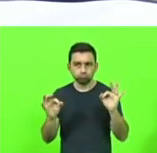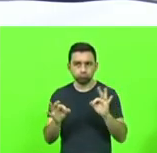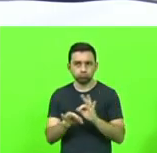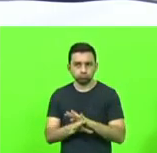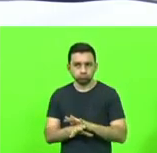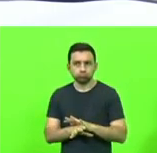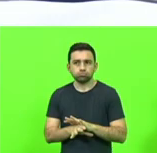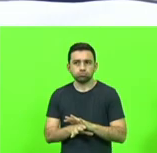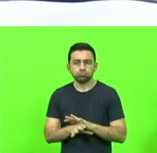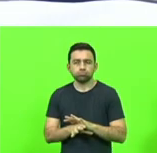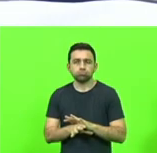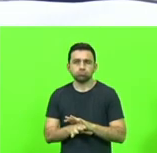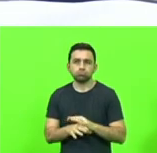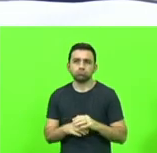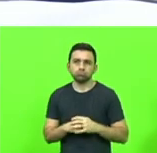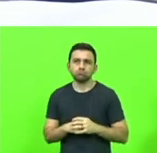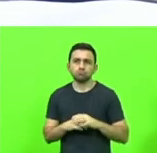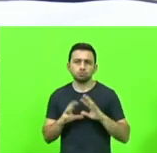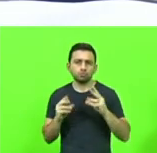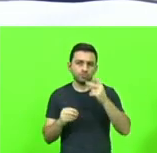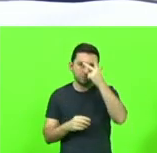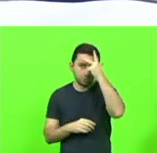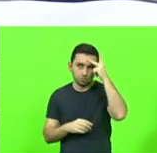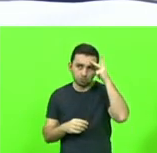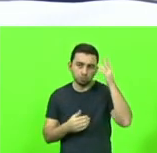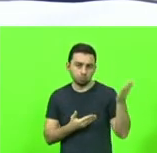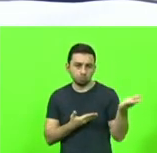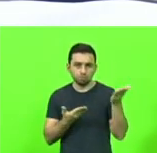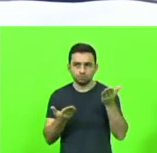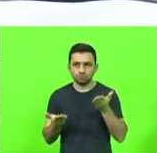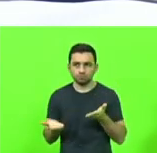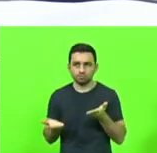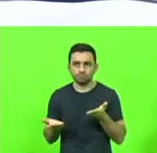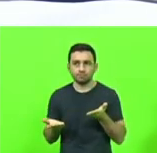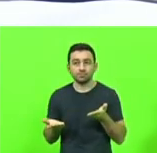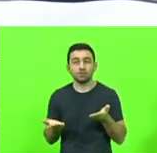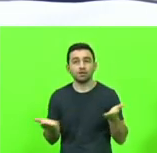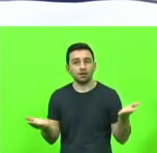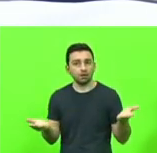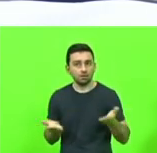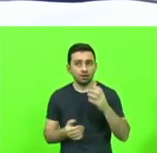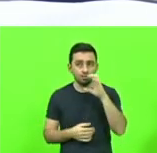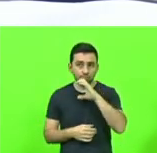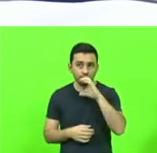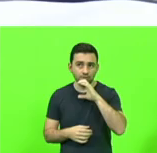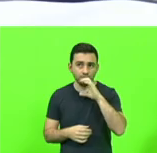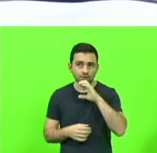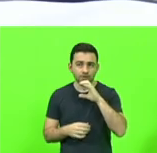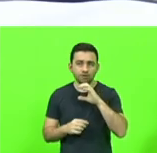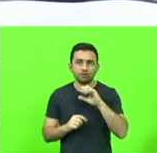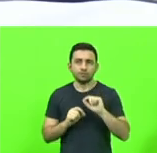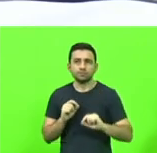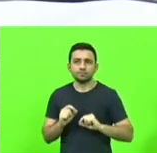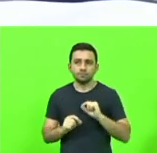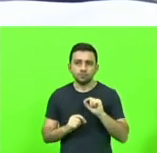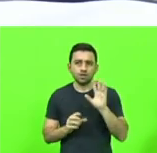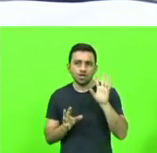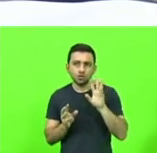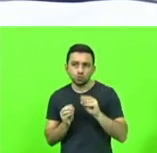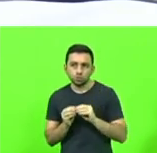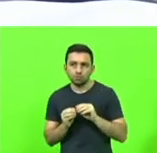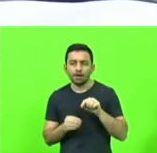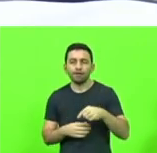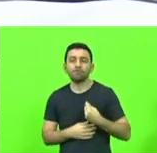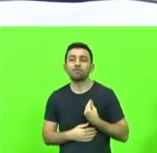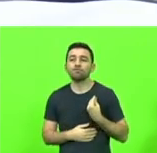praticamente todas as pessoas convidadas. Eu vou fazer aqui um breve, bem rapidinho, resumo de quem está